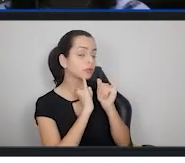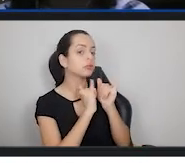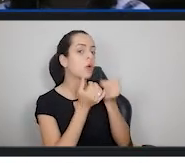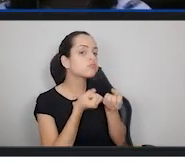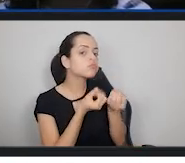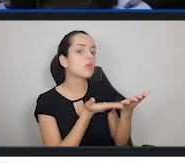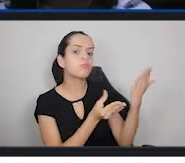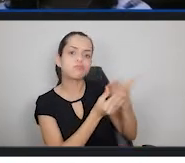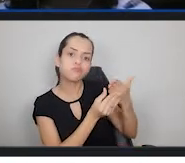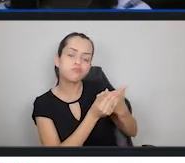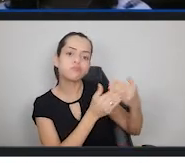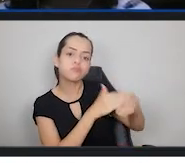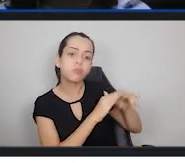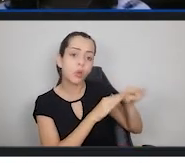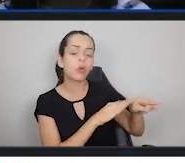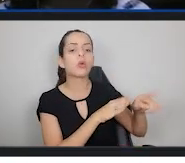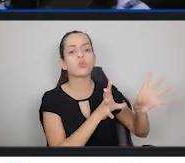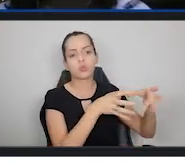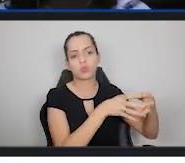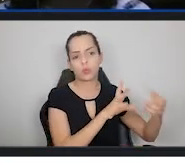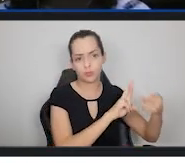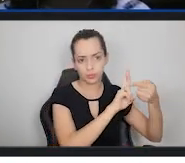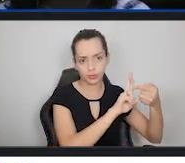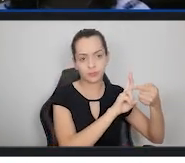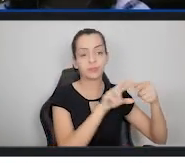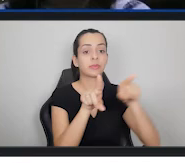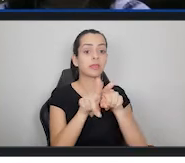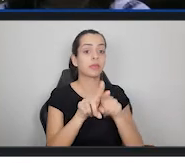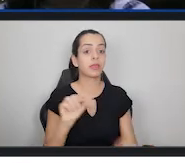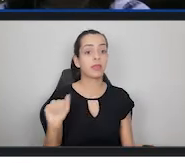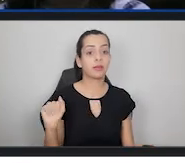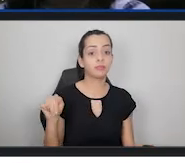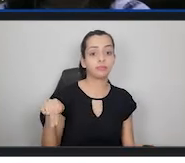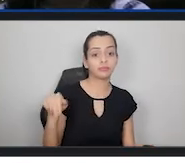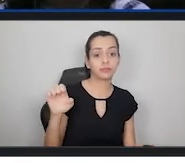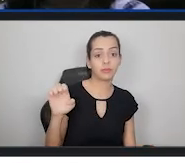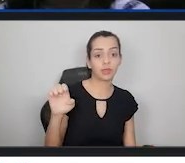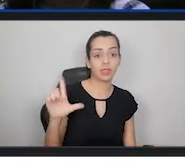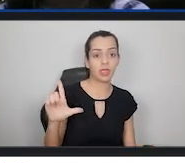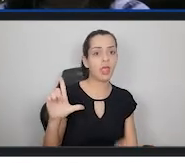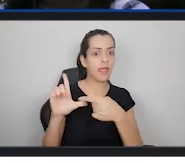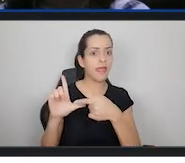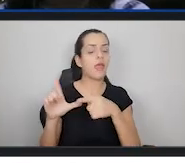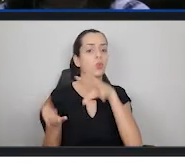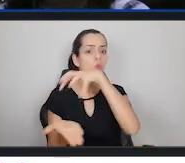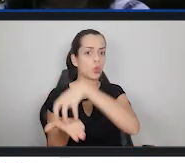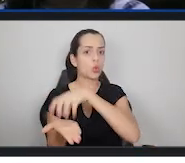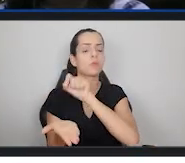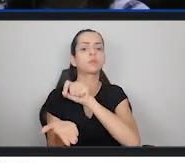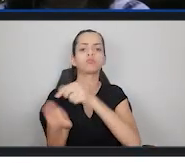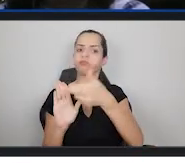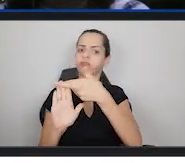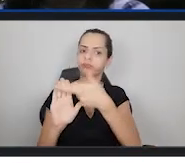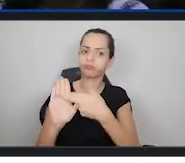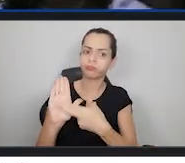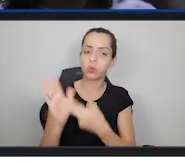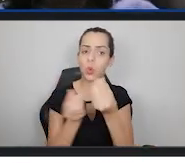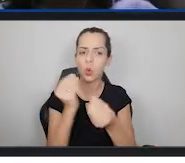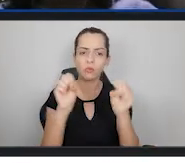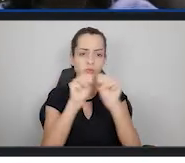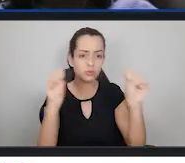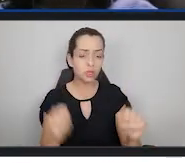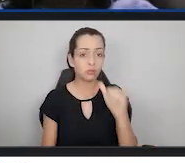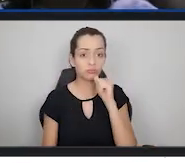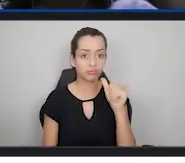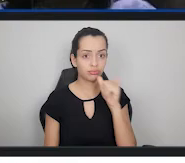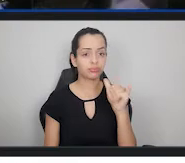pessoal? Temos aqui, no ambiente de regulação e fiscalização, a ANEEL, que é o nosso órgão regulador, o regulador